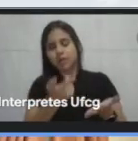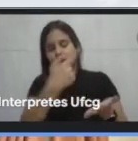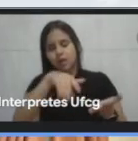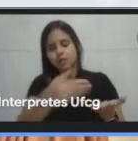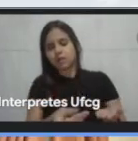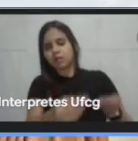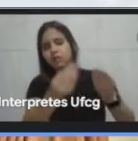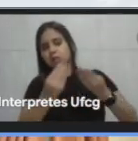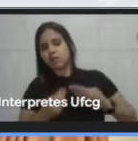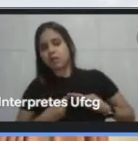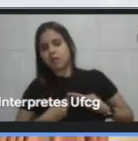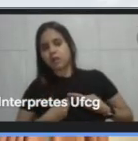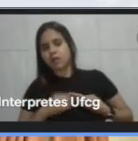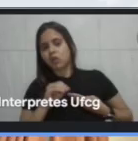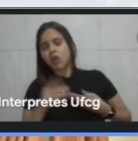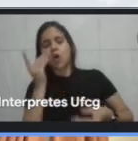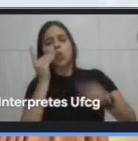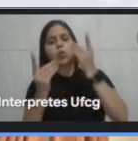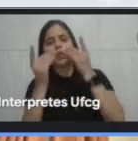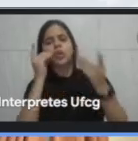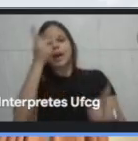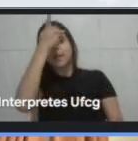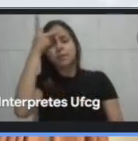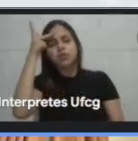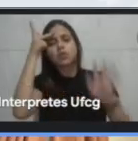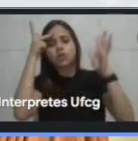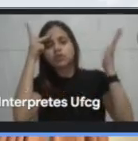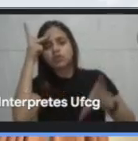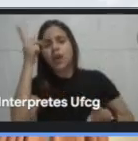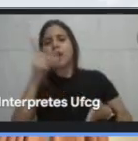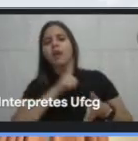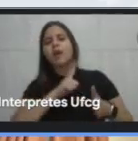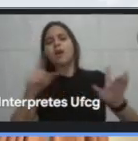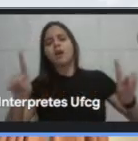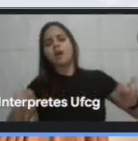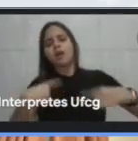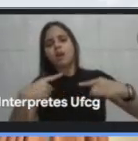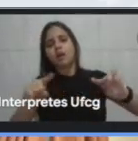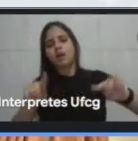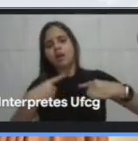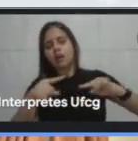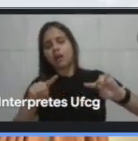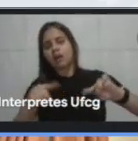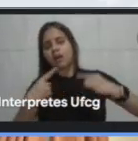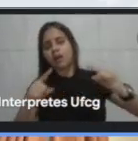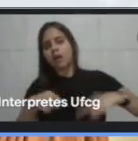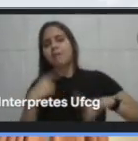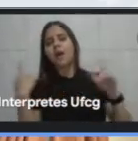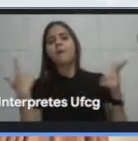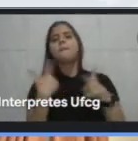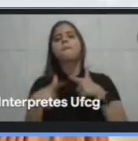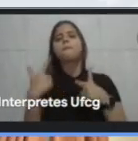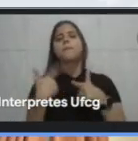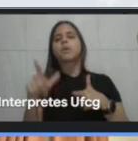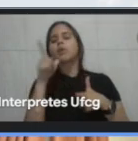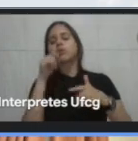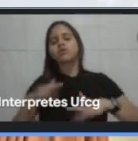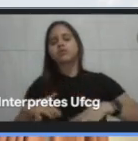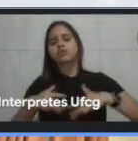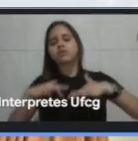mandassem os dados de pessoas que já tiveram reclamações de problemas relacionados a alagamento e